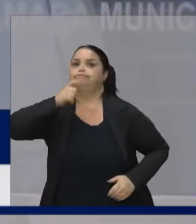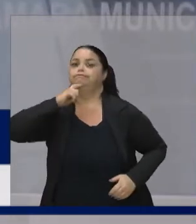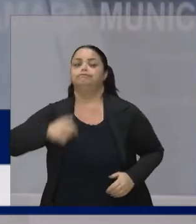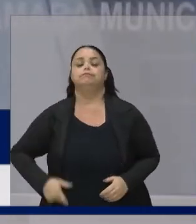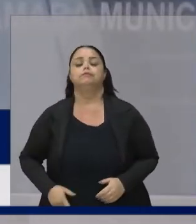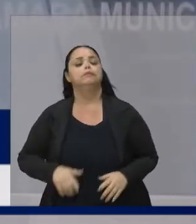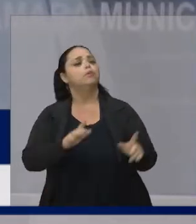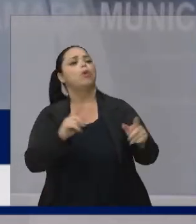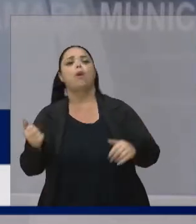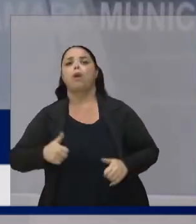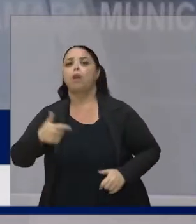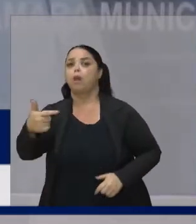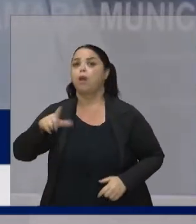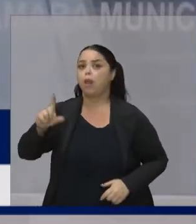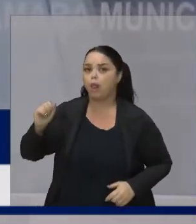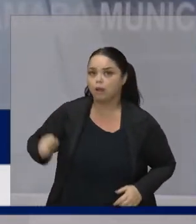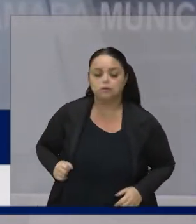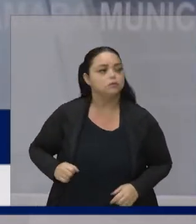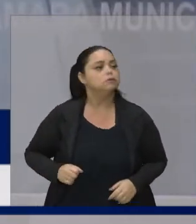Alguém aqui já foi o último a ser escolhido?